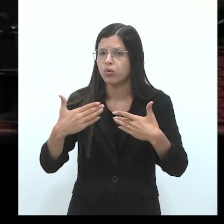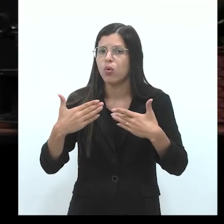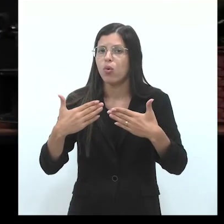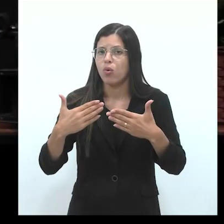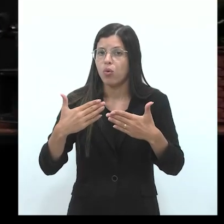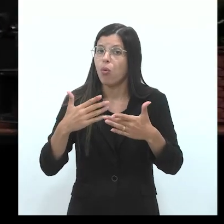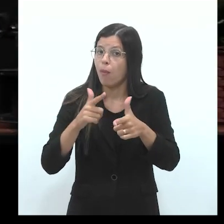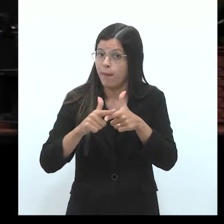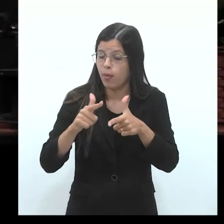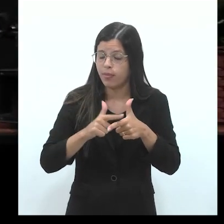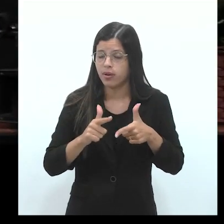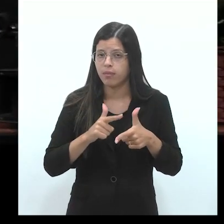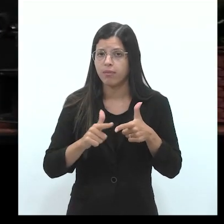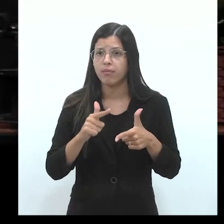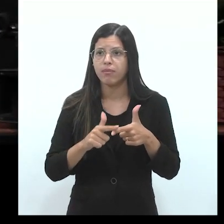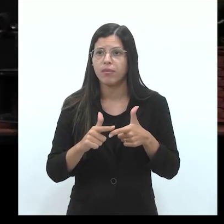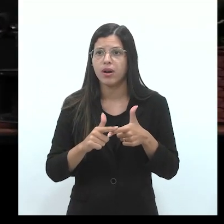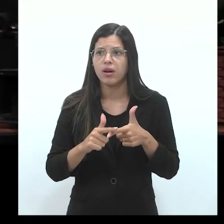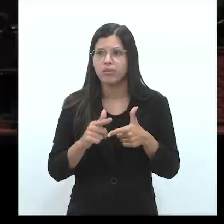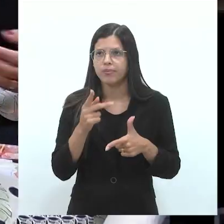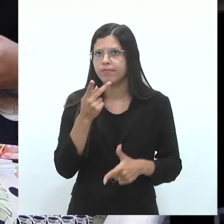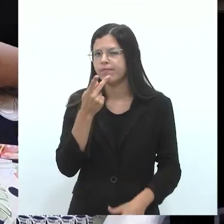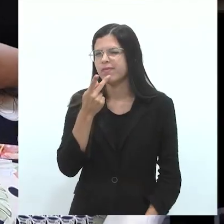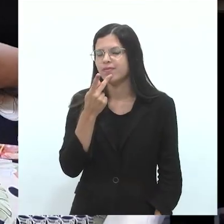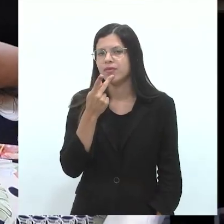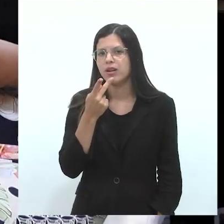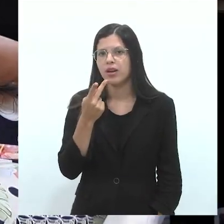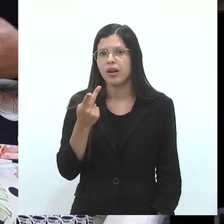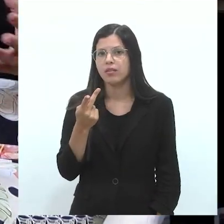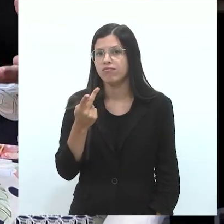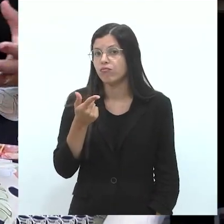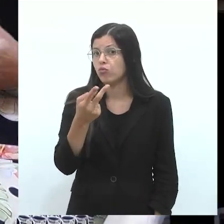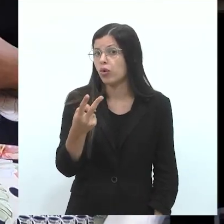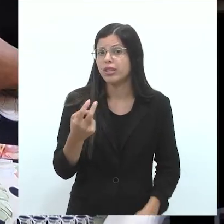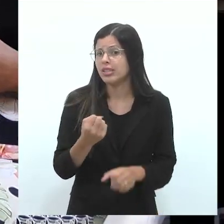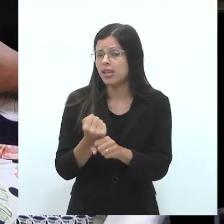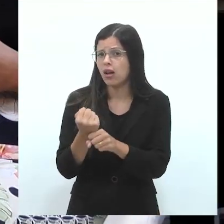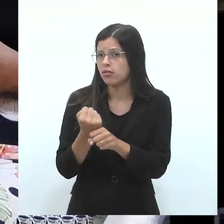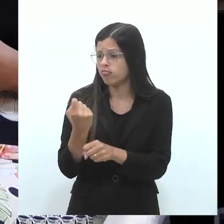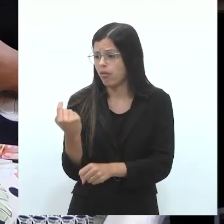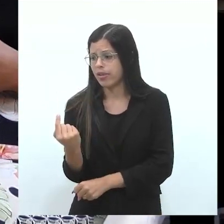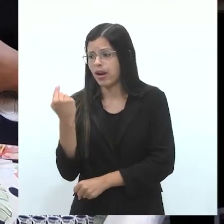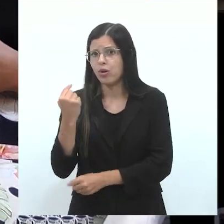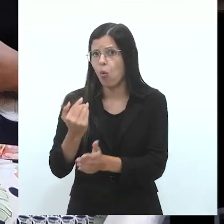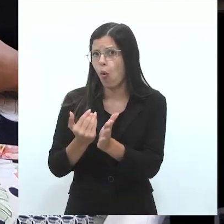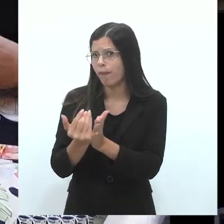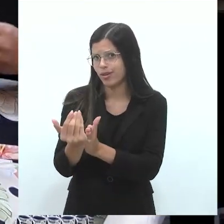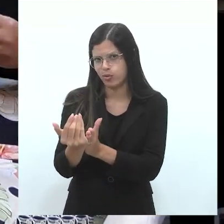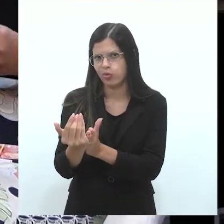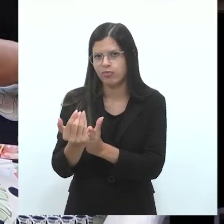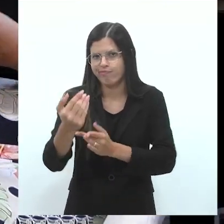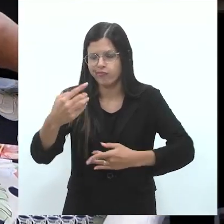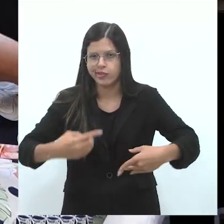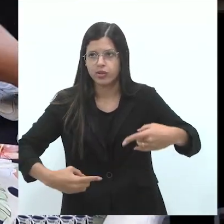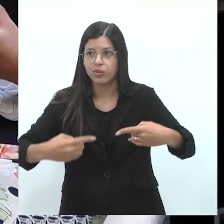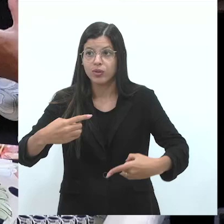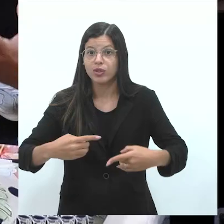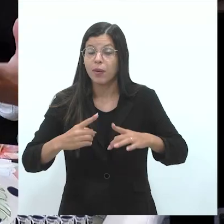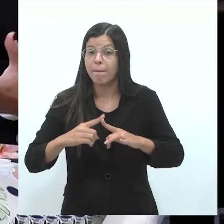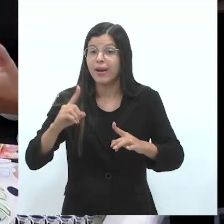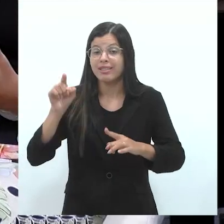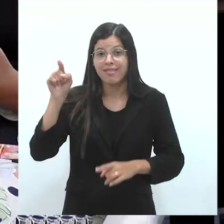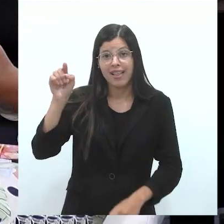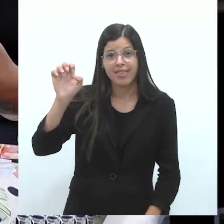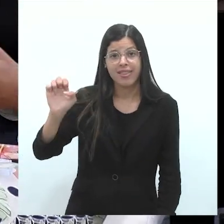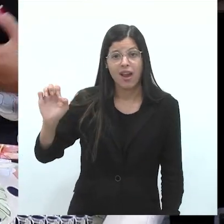de desastre, eu diria, no máximo há 2 anos. Muito recente. Enquanto que, por exemplo,